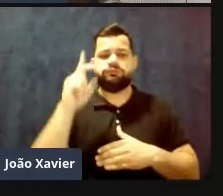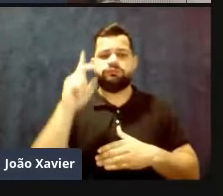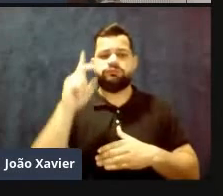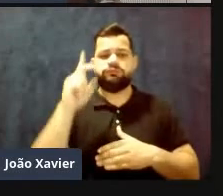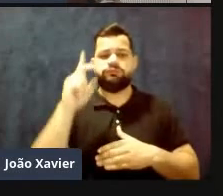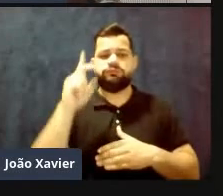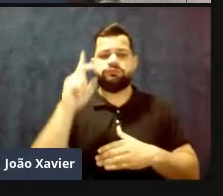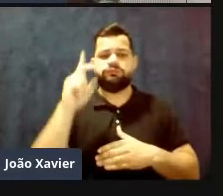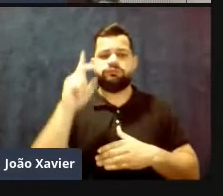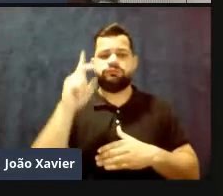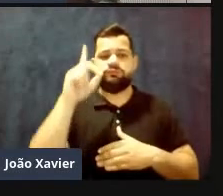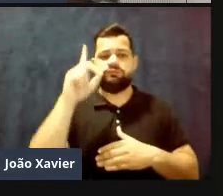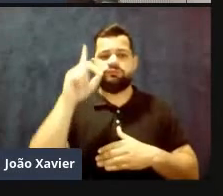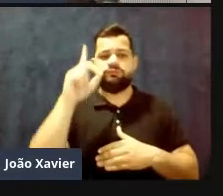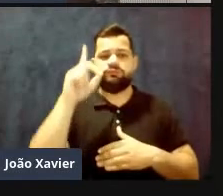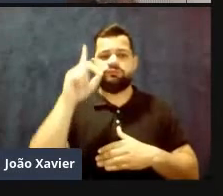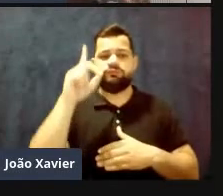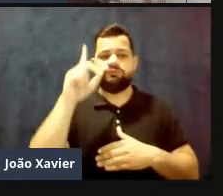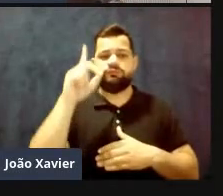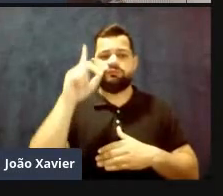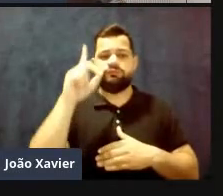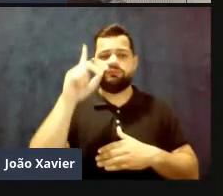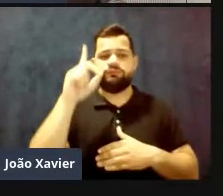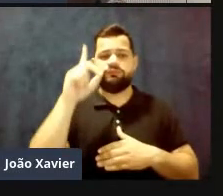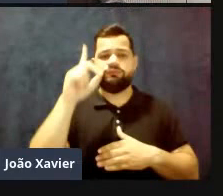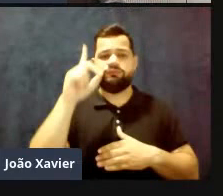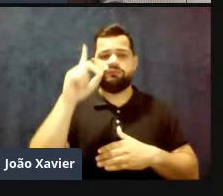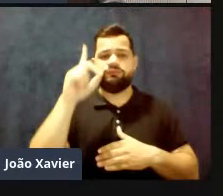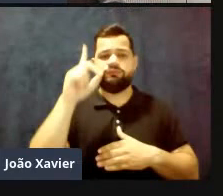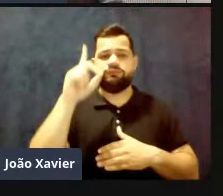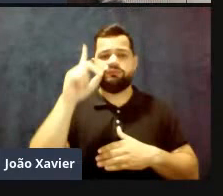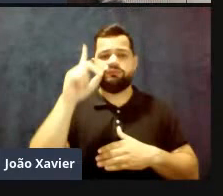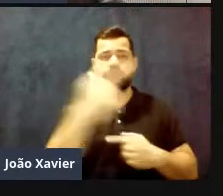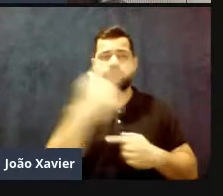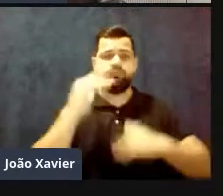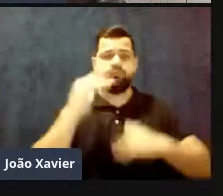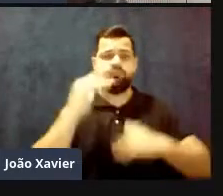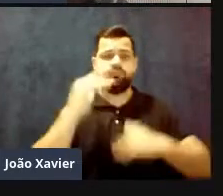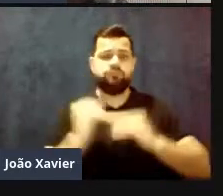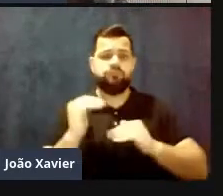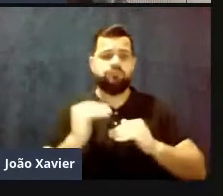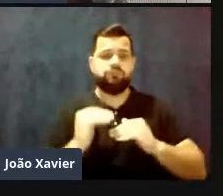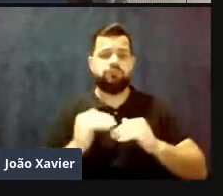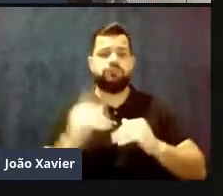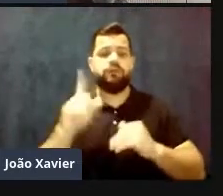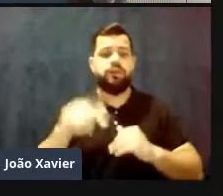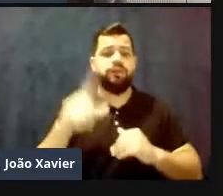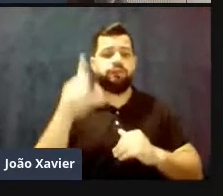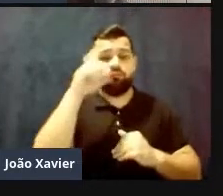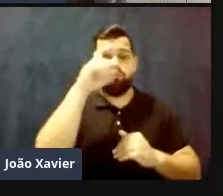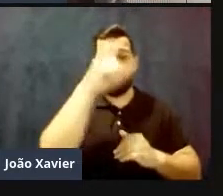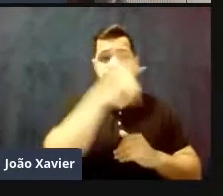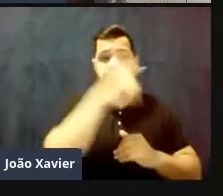da unidade entendiam que o risco de contaminação ali era altíssimo. Eu tinha um indivíduo que ficou em contato direto com